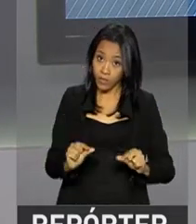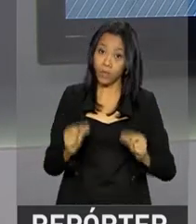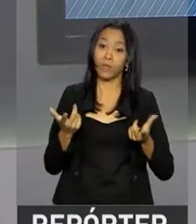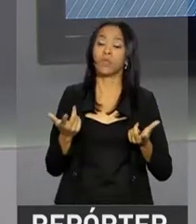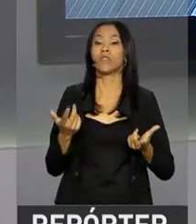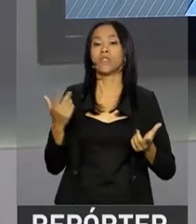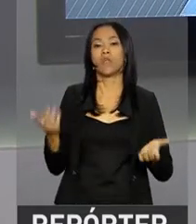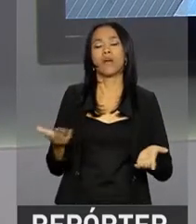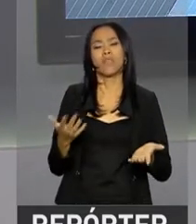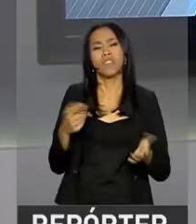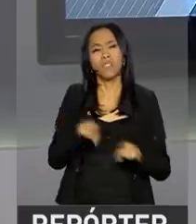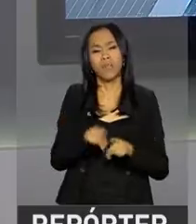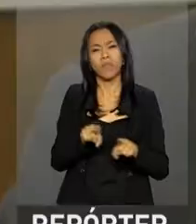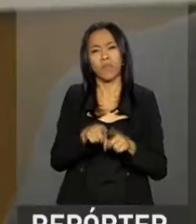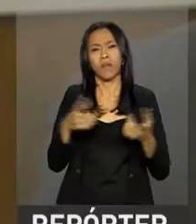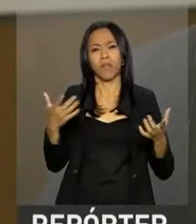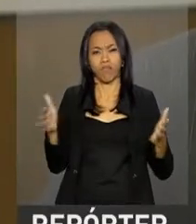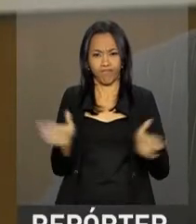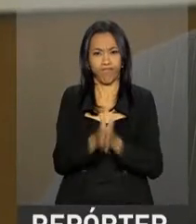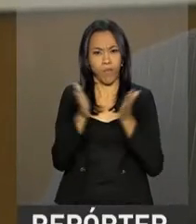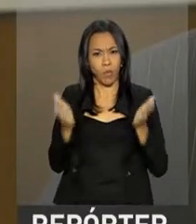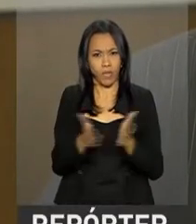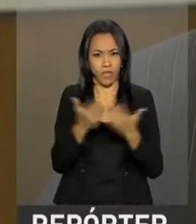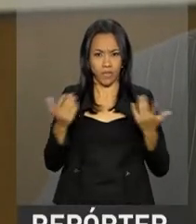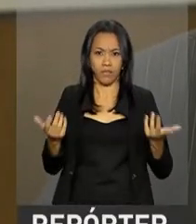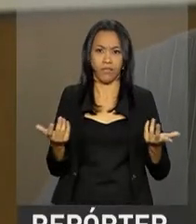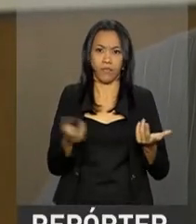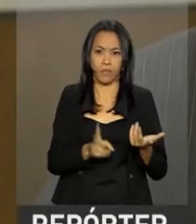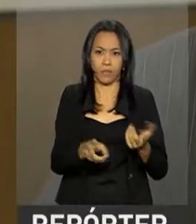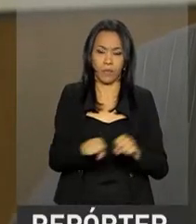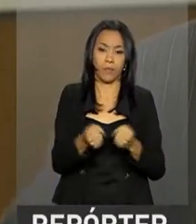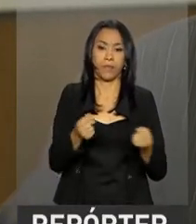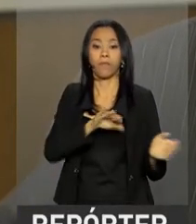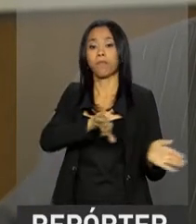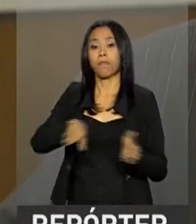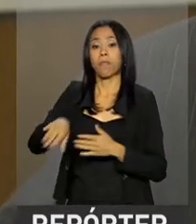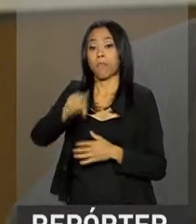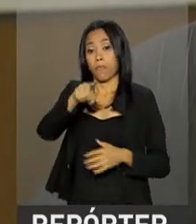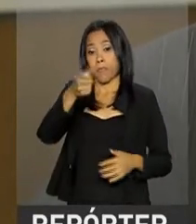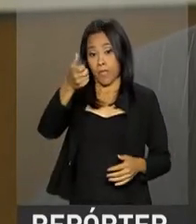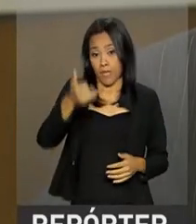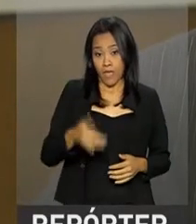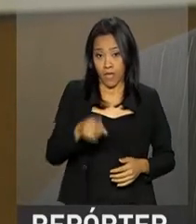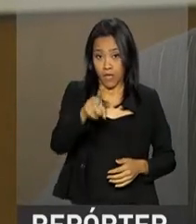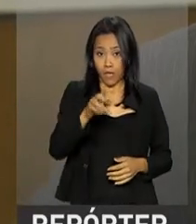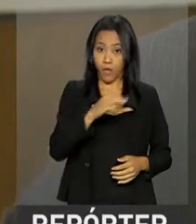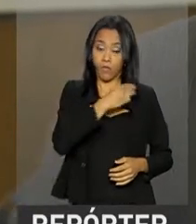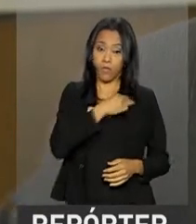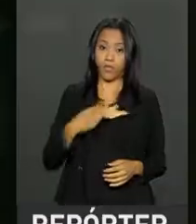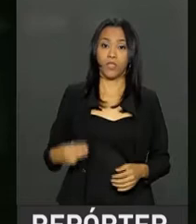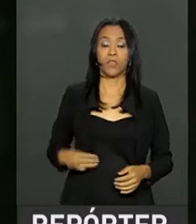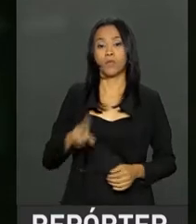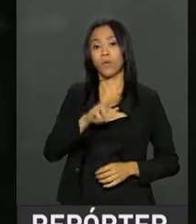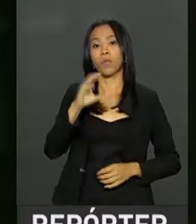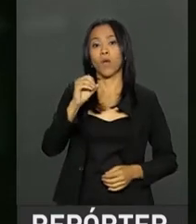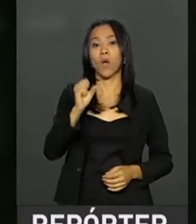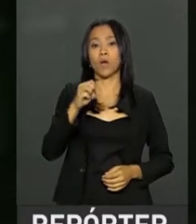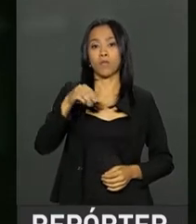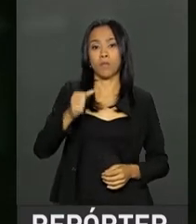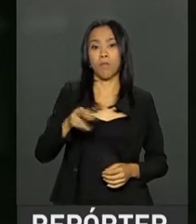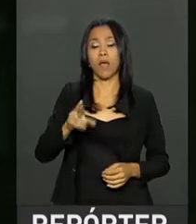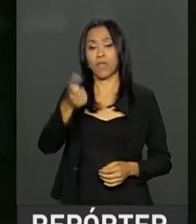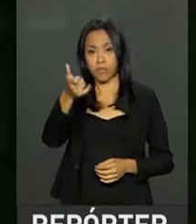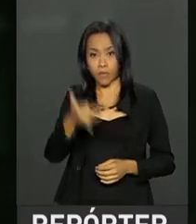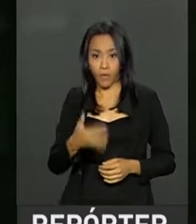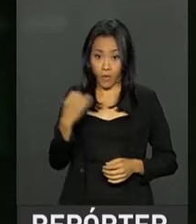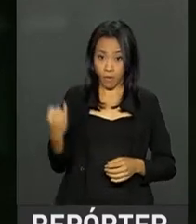ciclo da pobreza o ministro do desenvolvimento social e agrário osmar terra comentou sobre a importância do programa